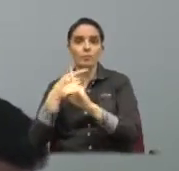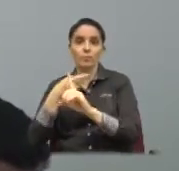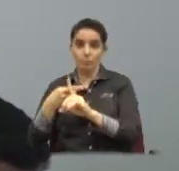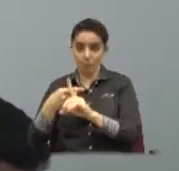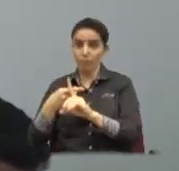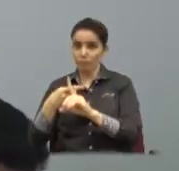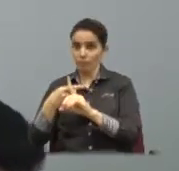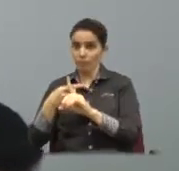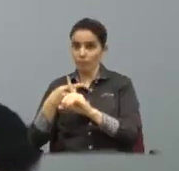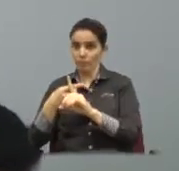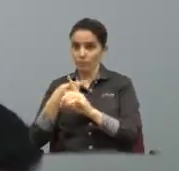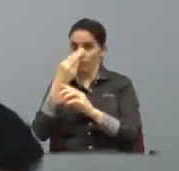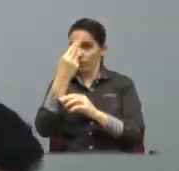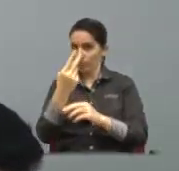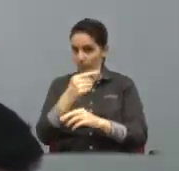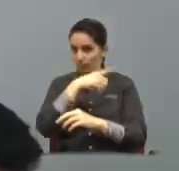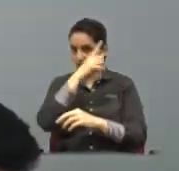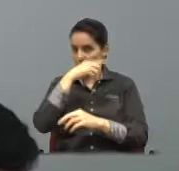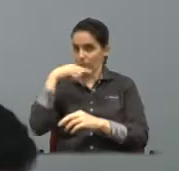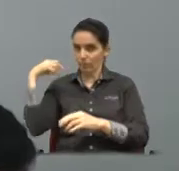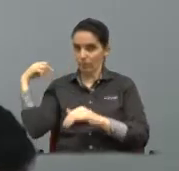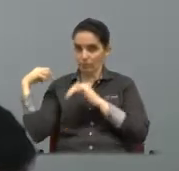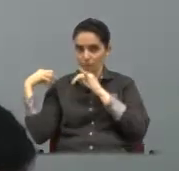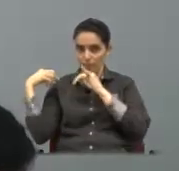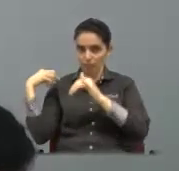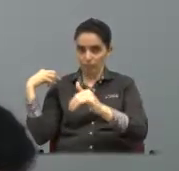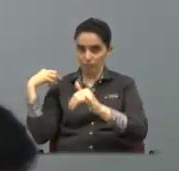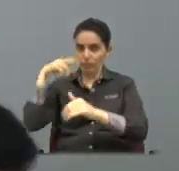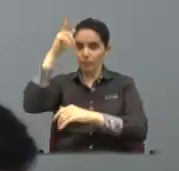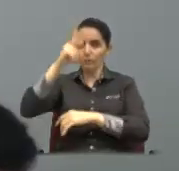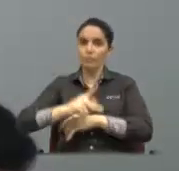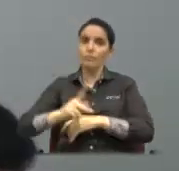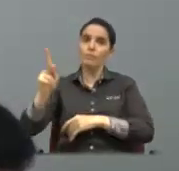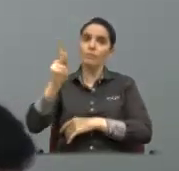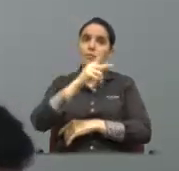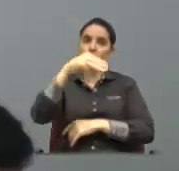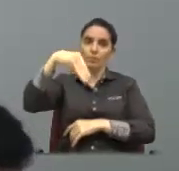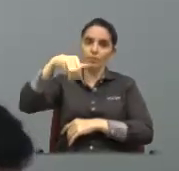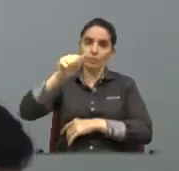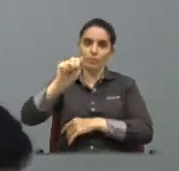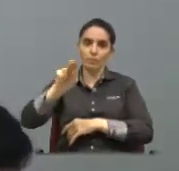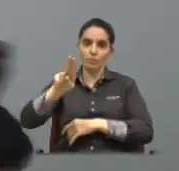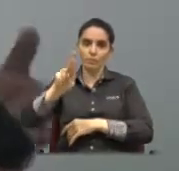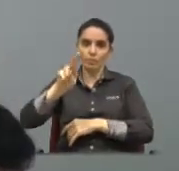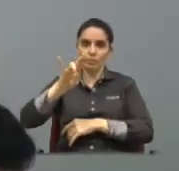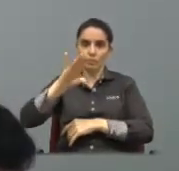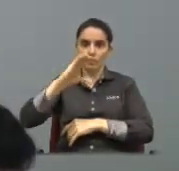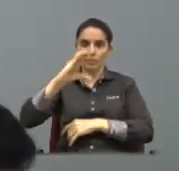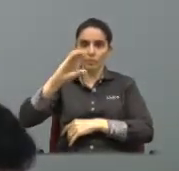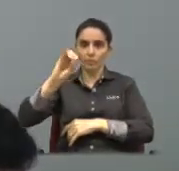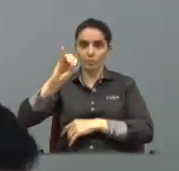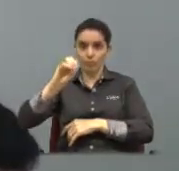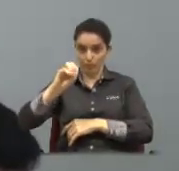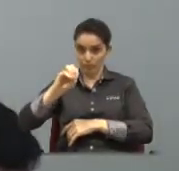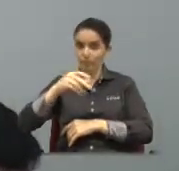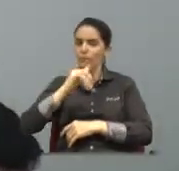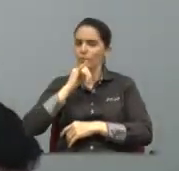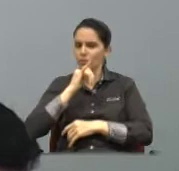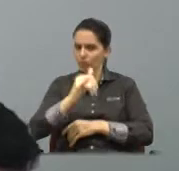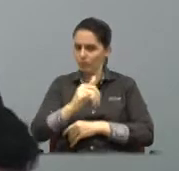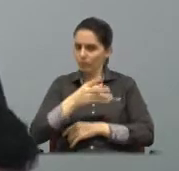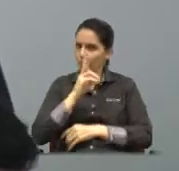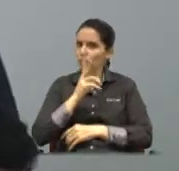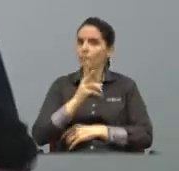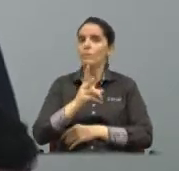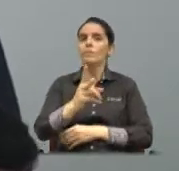doutora Mayra muito bem falou desse assunto, e o padre Maurício tinha uma dedicação especial por essa